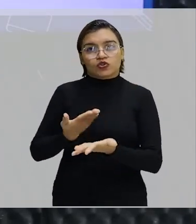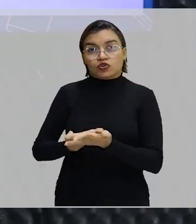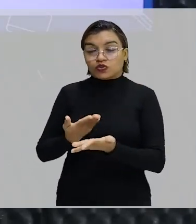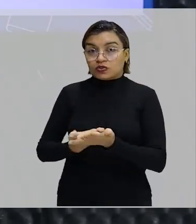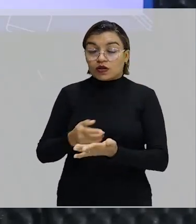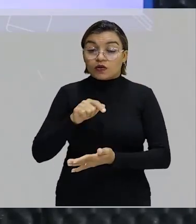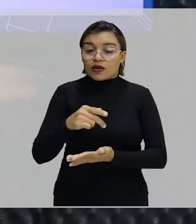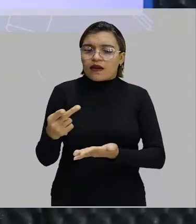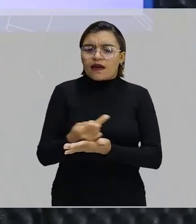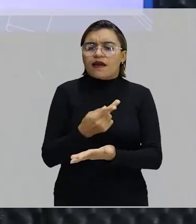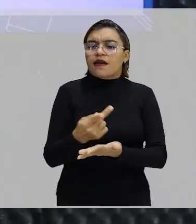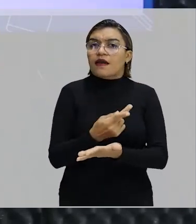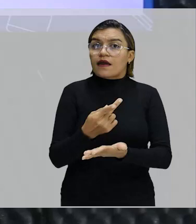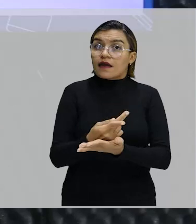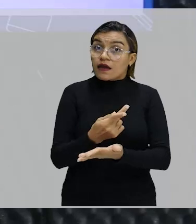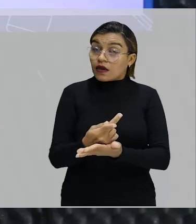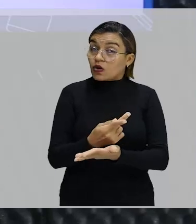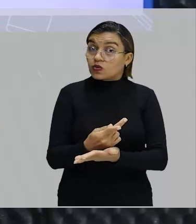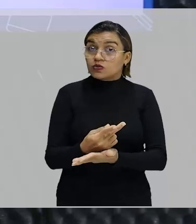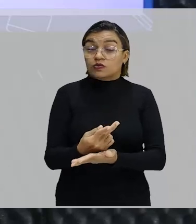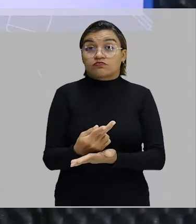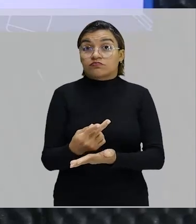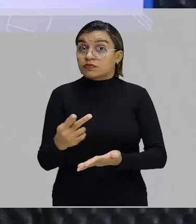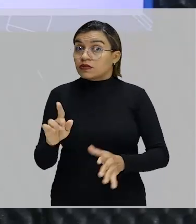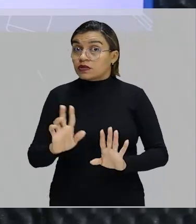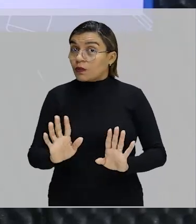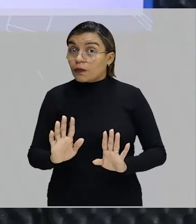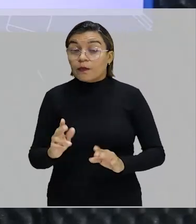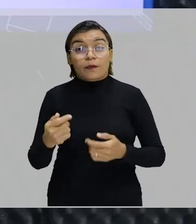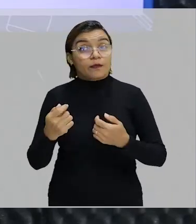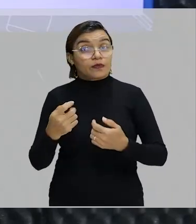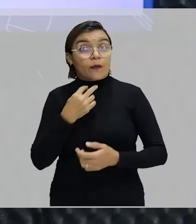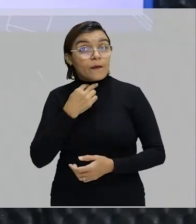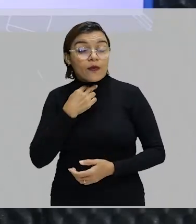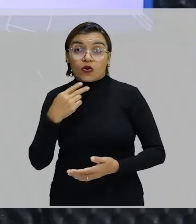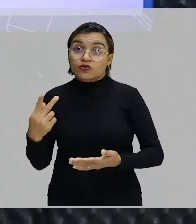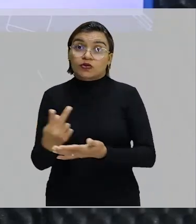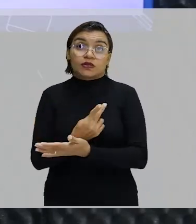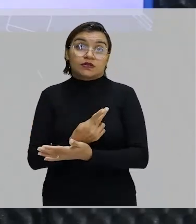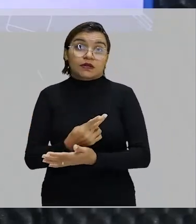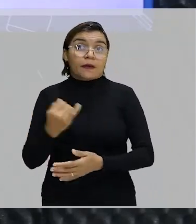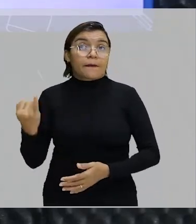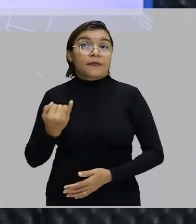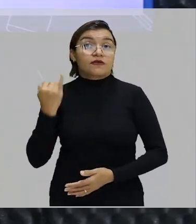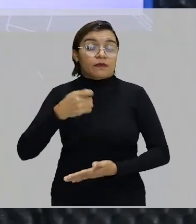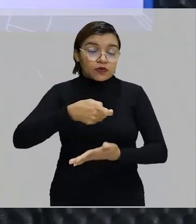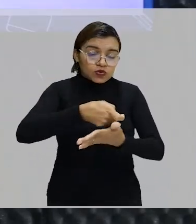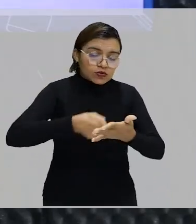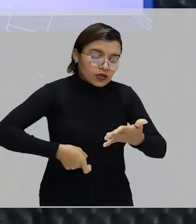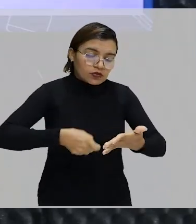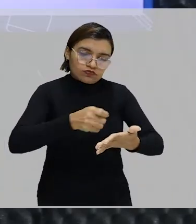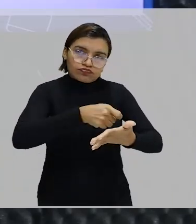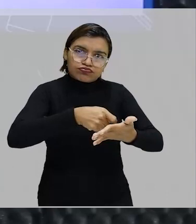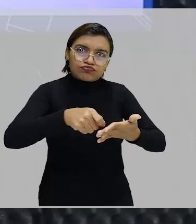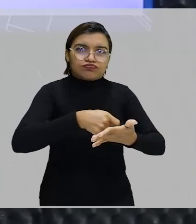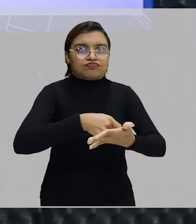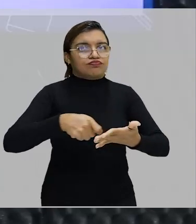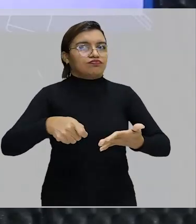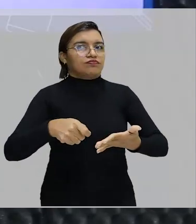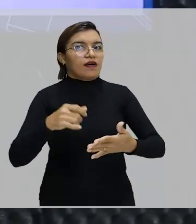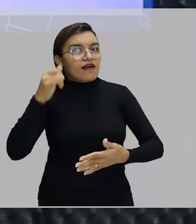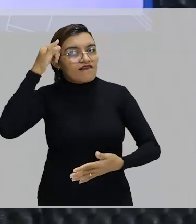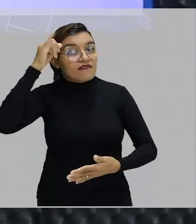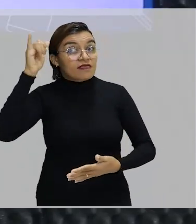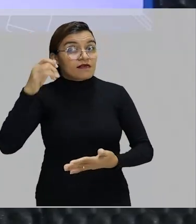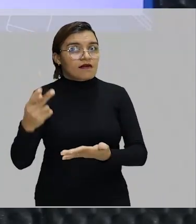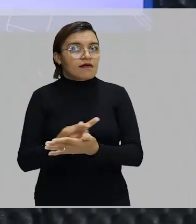erros, esses e outros erros não aconteçam, principalmente na hora da nossa produção textual escrita.